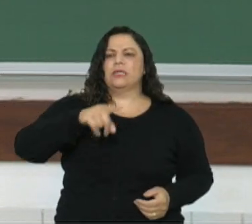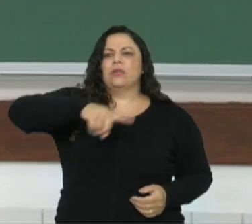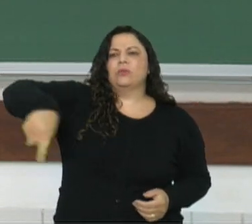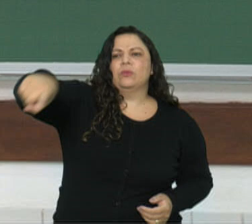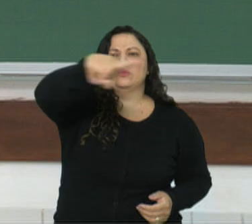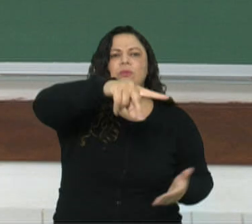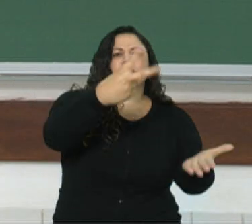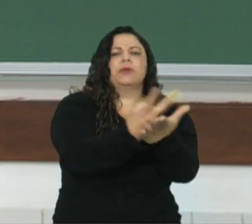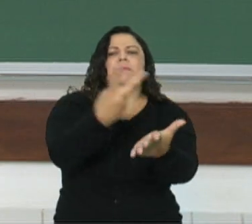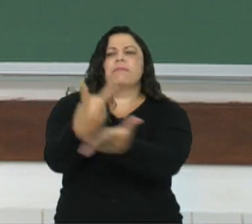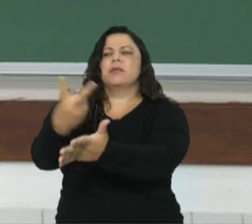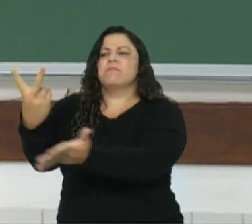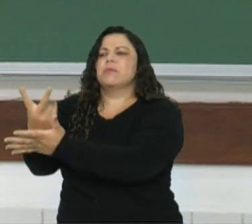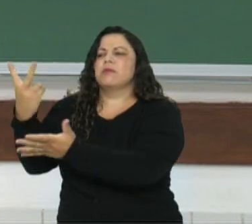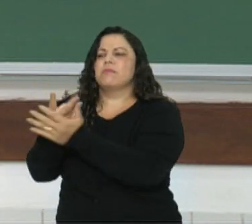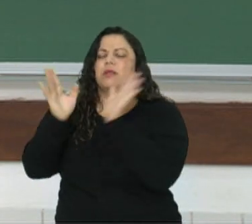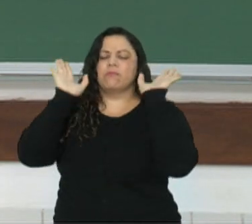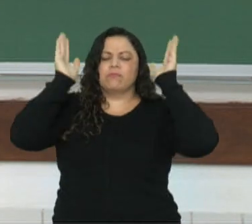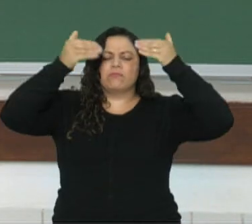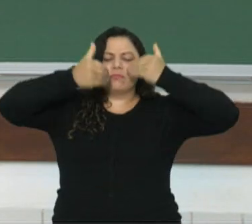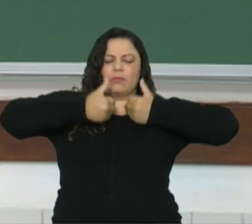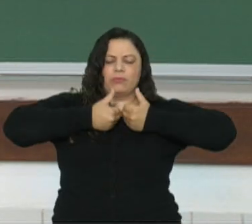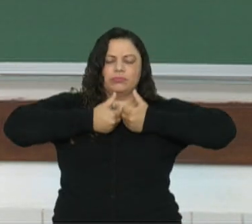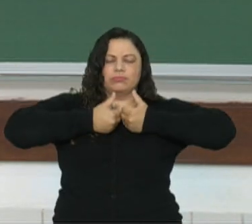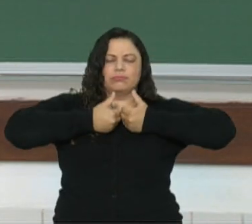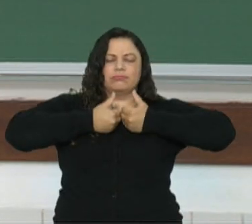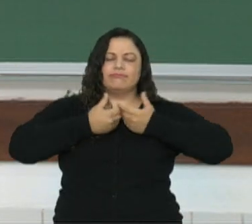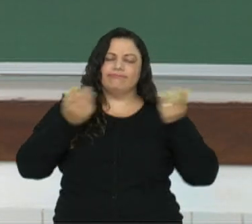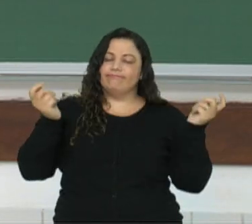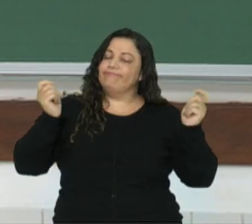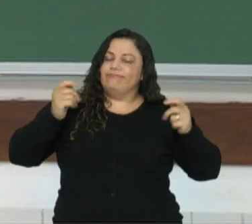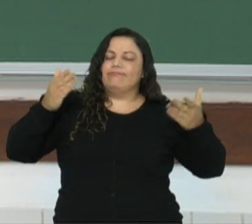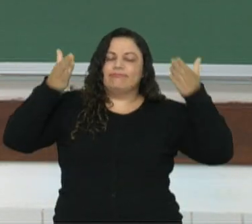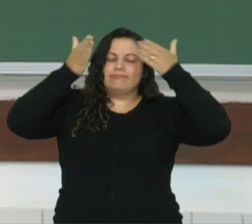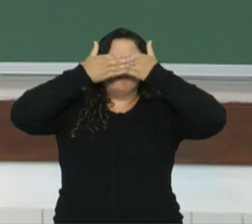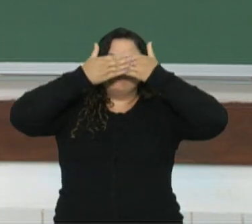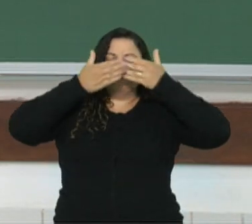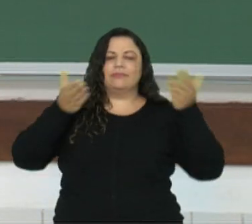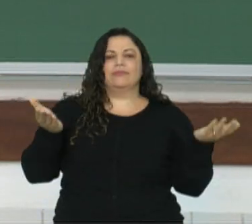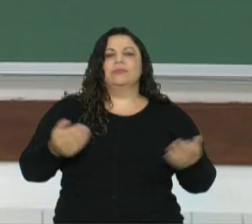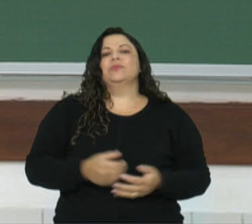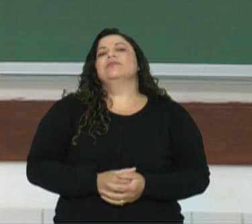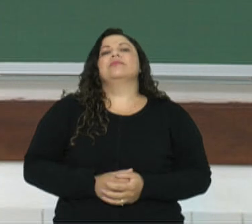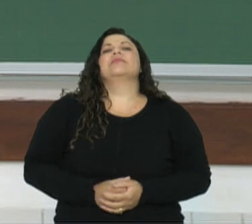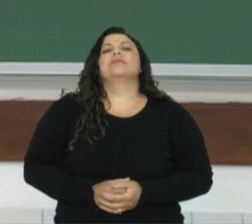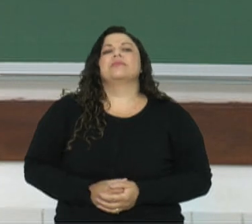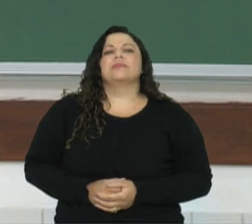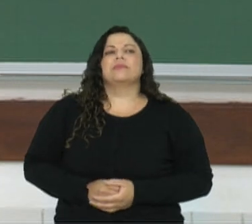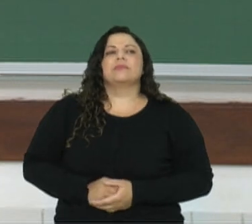se fecha nela mesma. Ela está numa caverna interna.